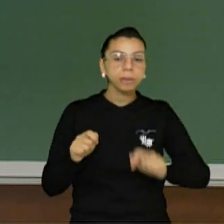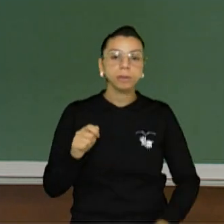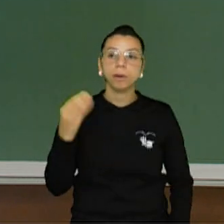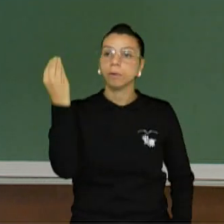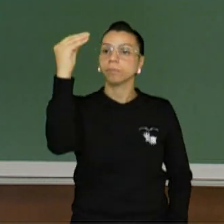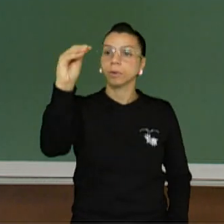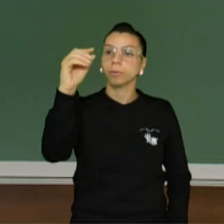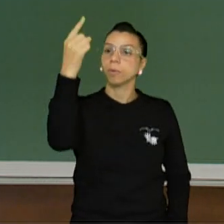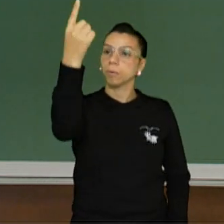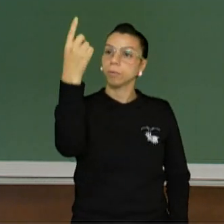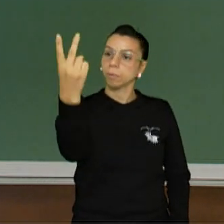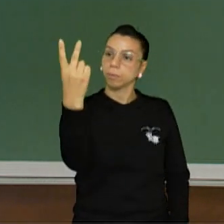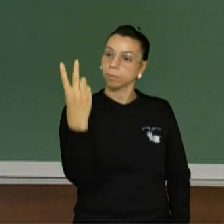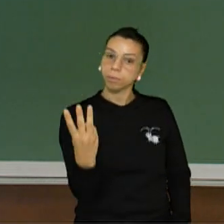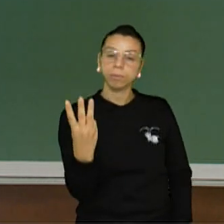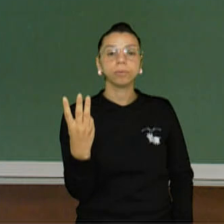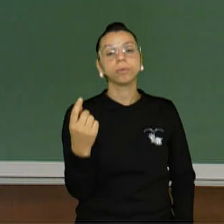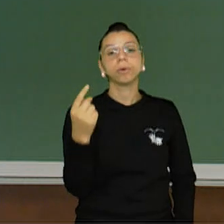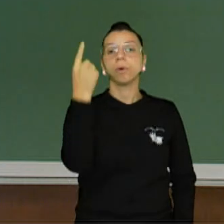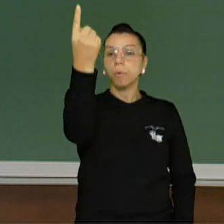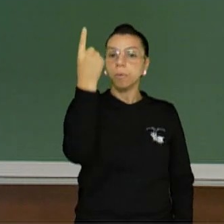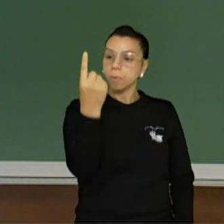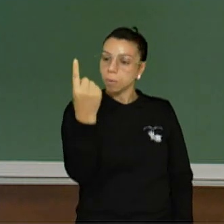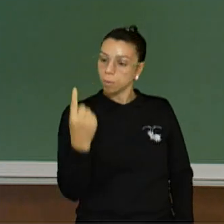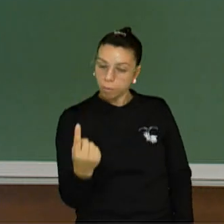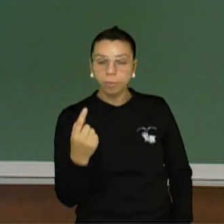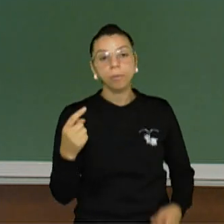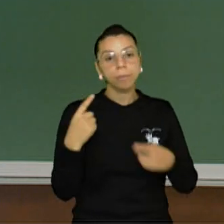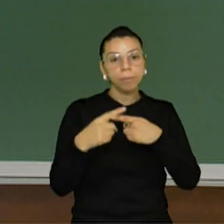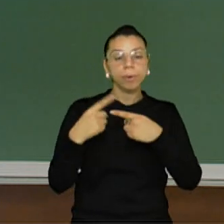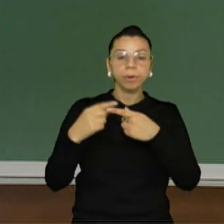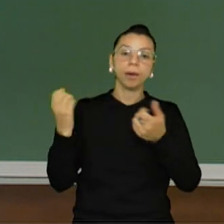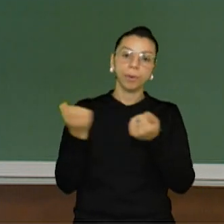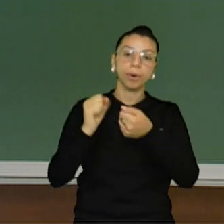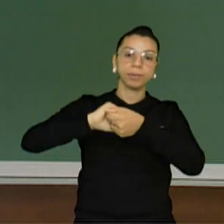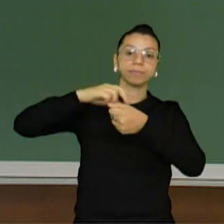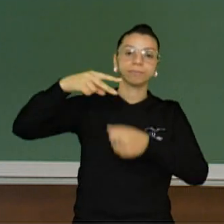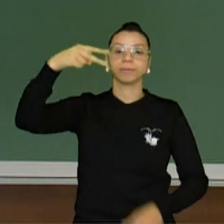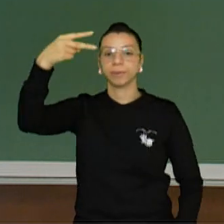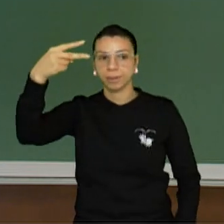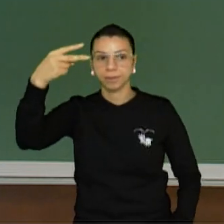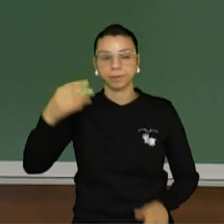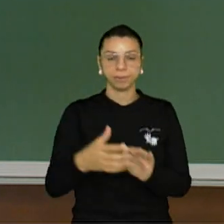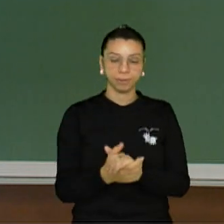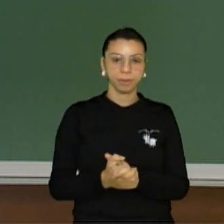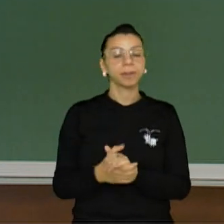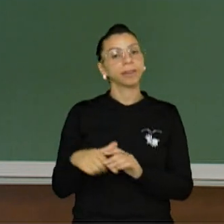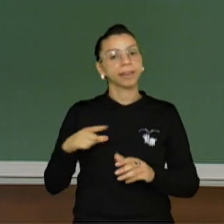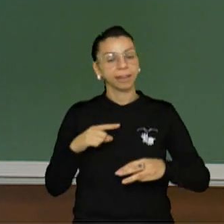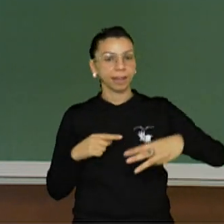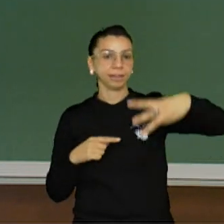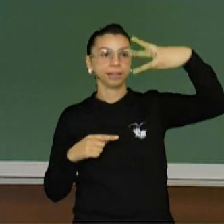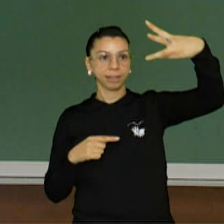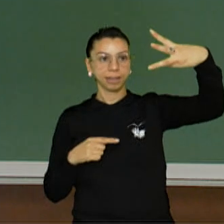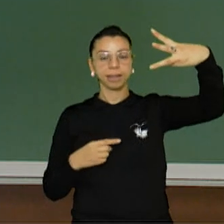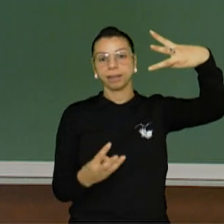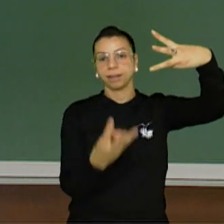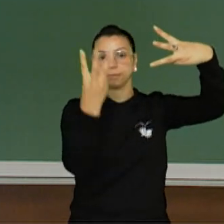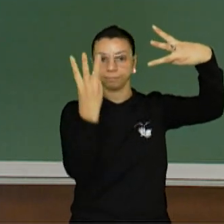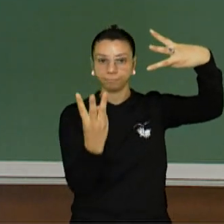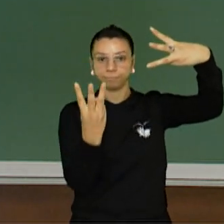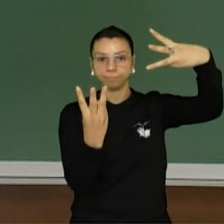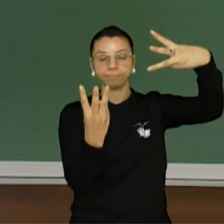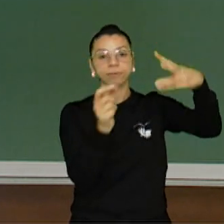números 1, para que a matriz fique quadrada. Agora sim, 3 linhas e 3